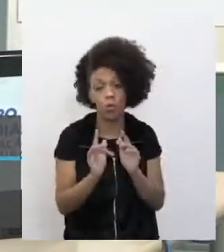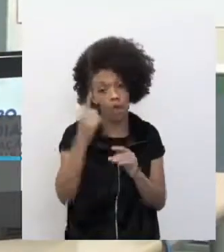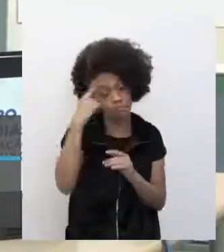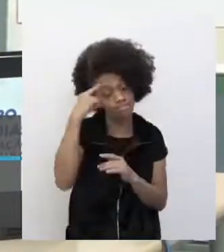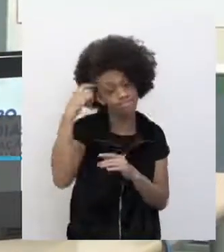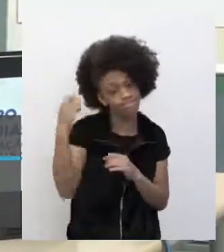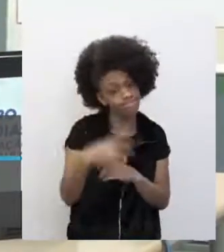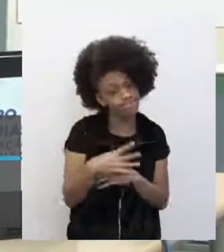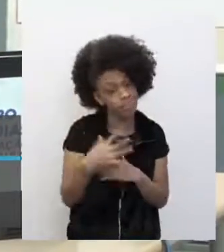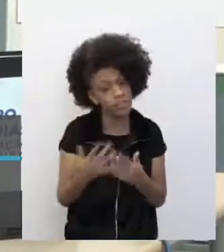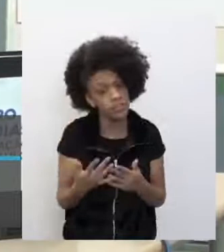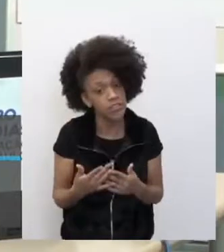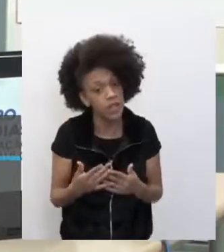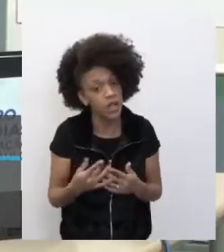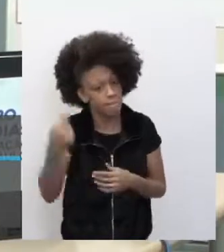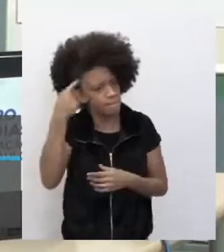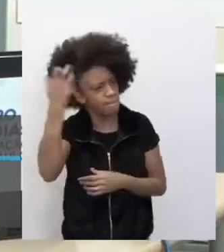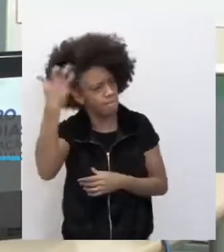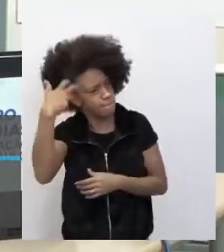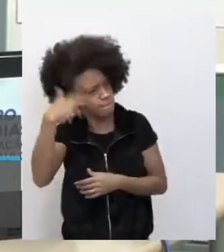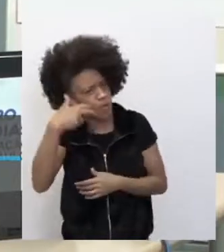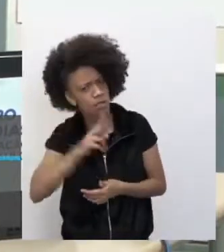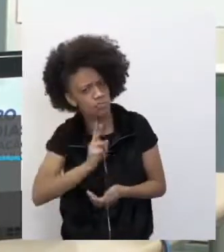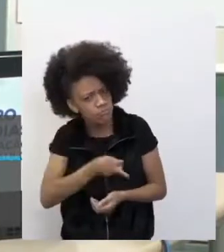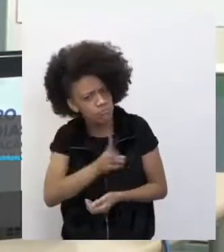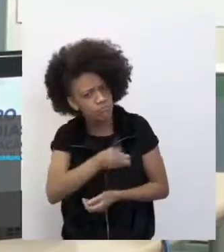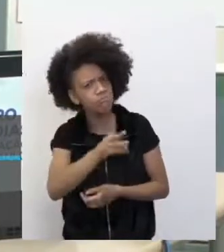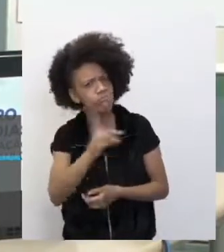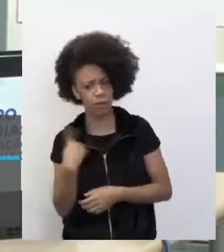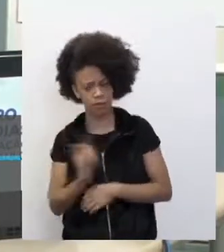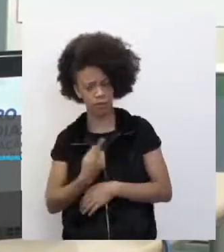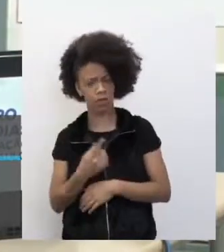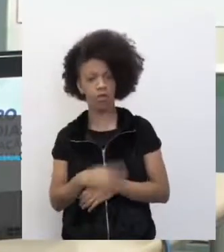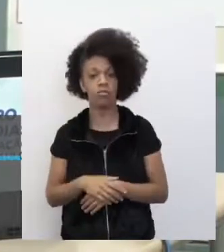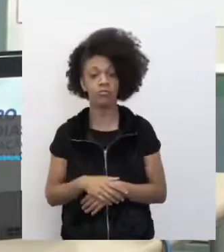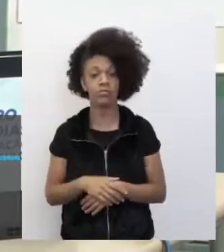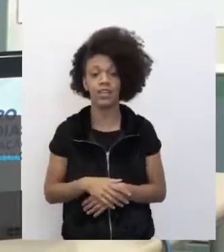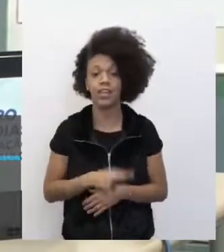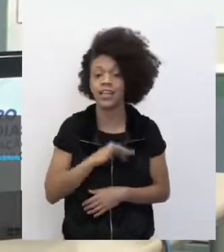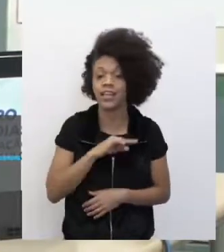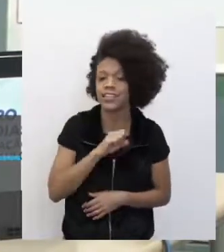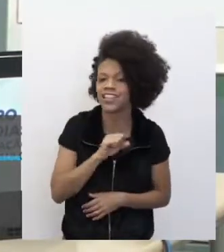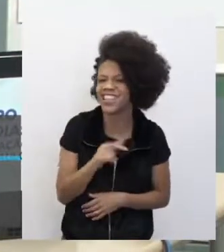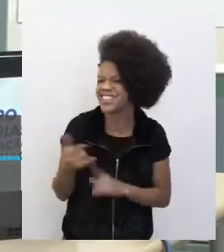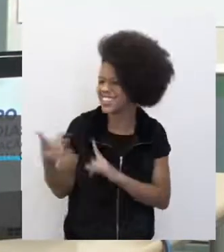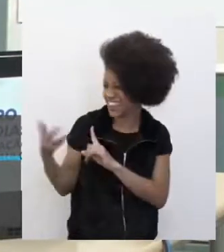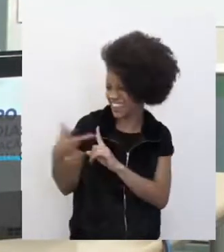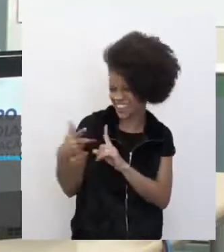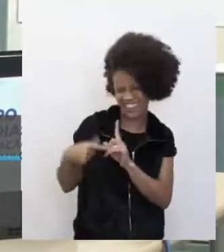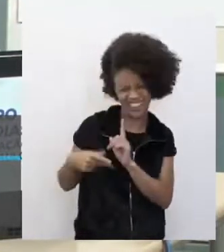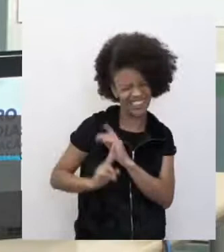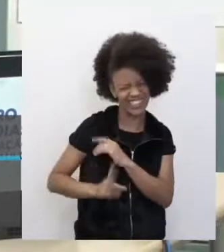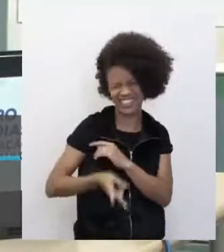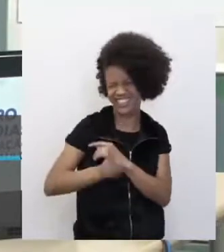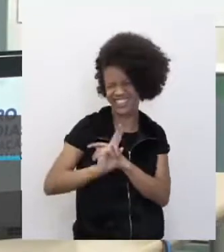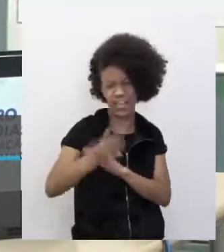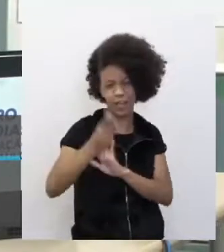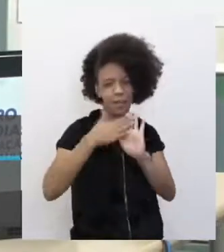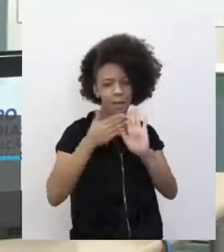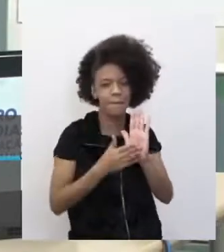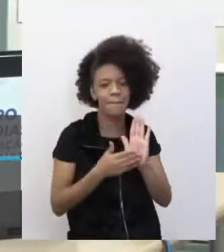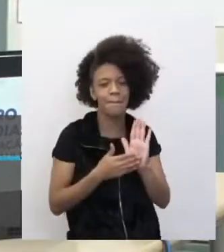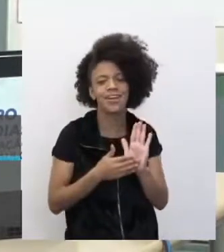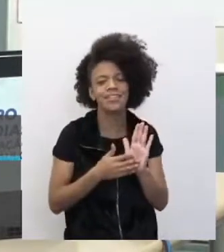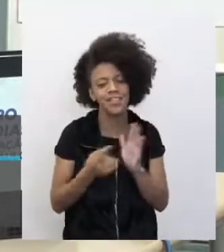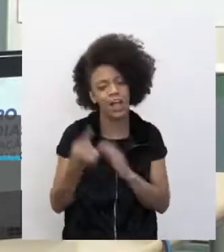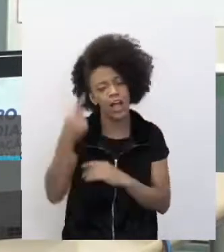gente carregue esse pensamento com a gente. Para si. Ô, Thaís, você sempre me convence, viu? Você sempre propõe para